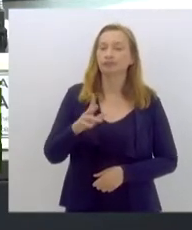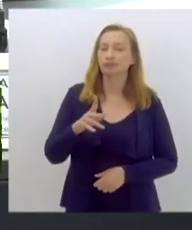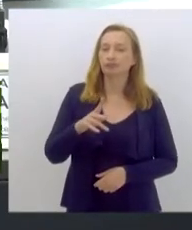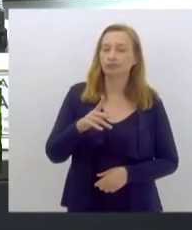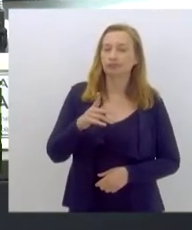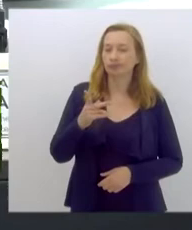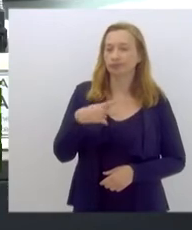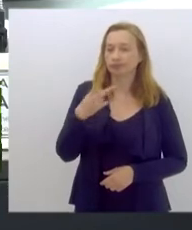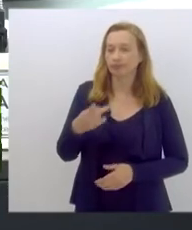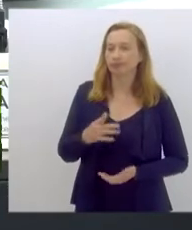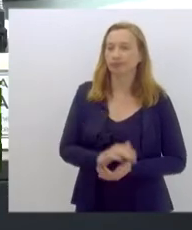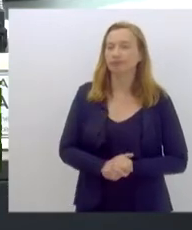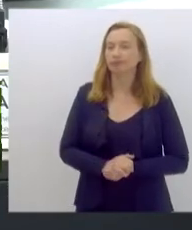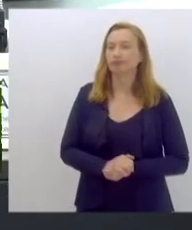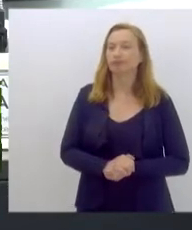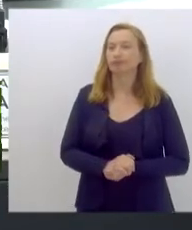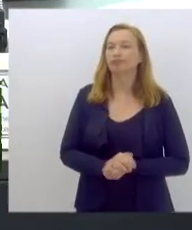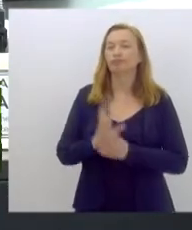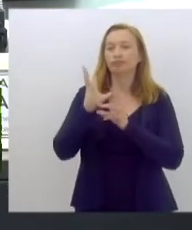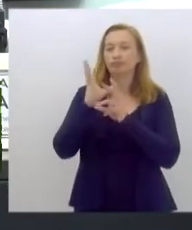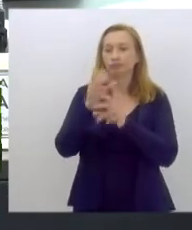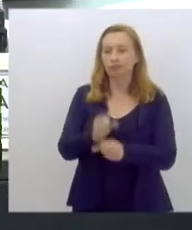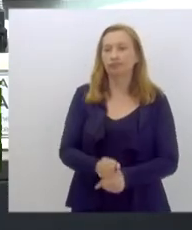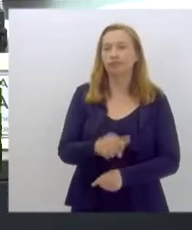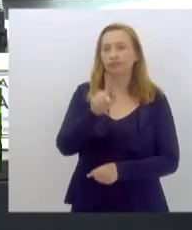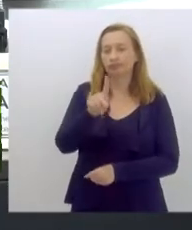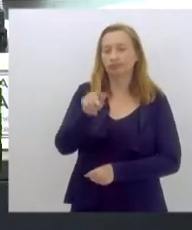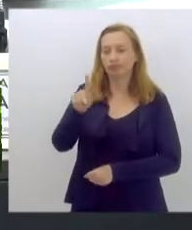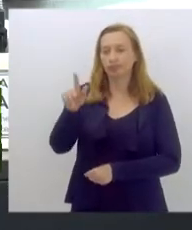fazer, na revisão do PPA,